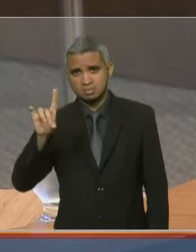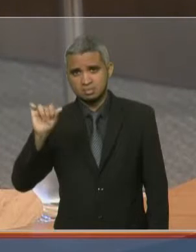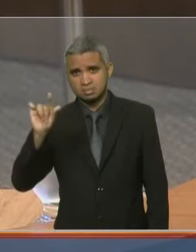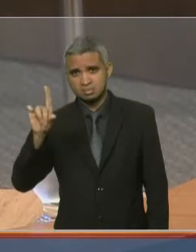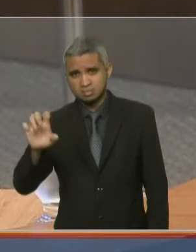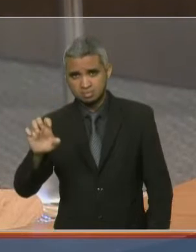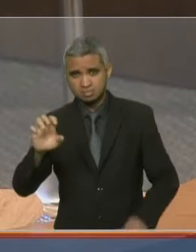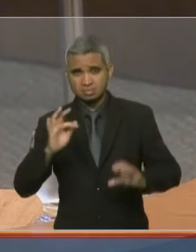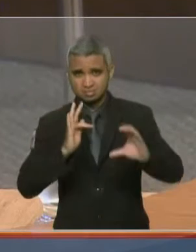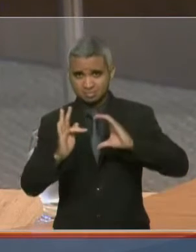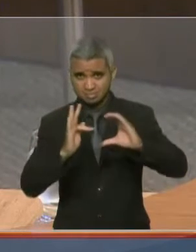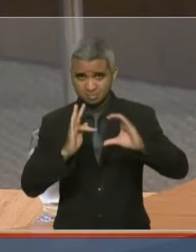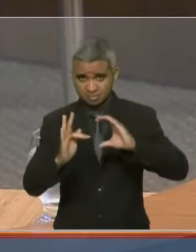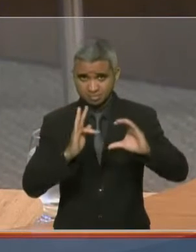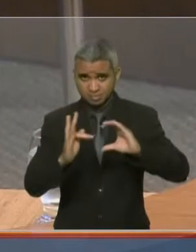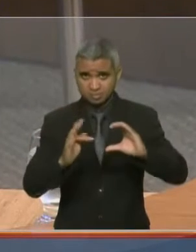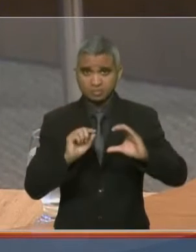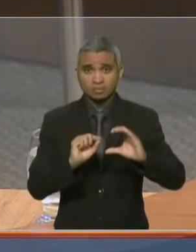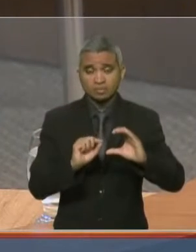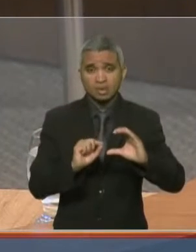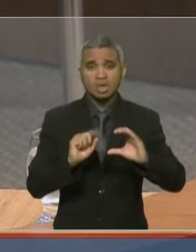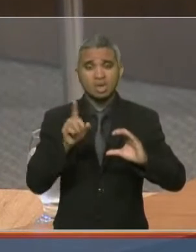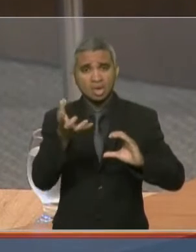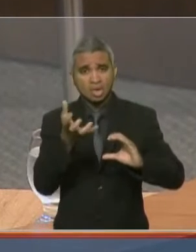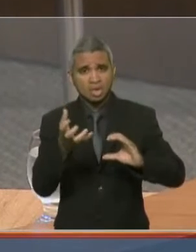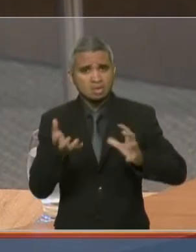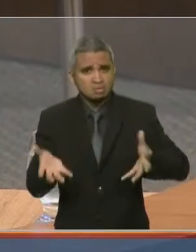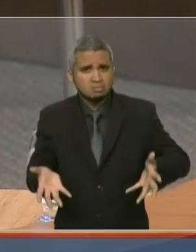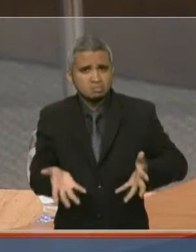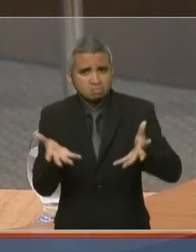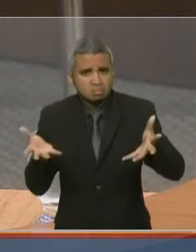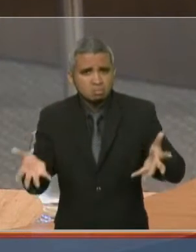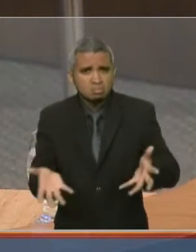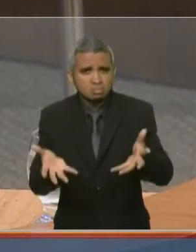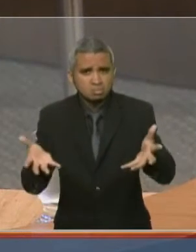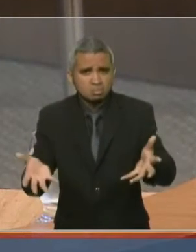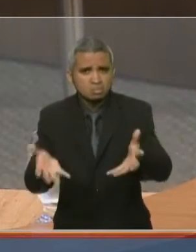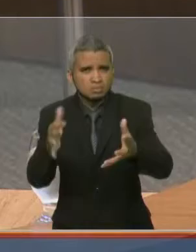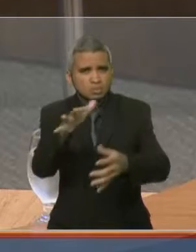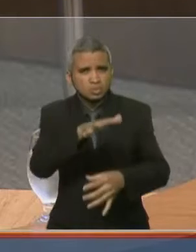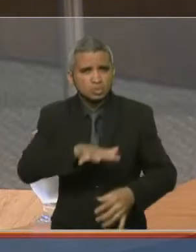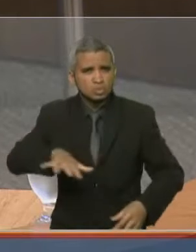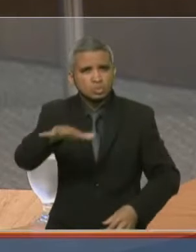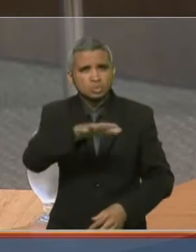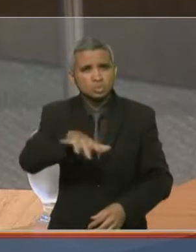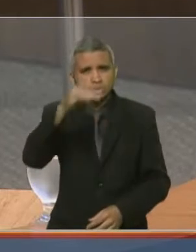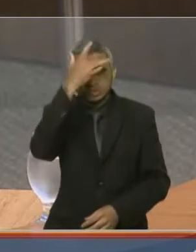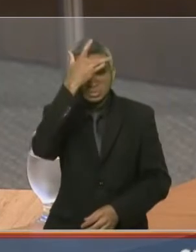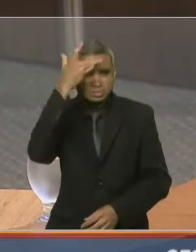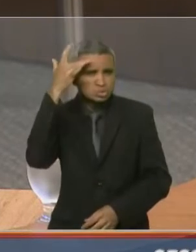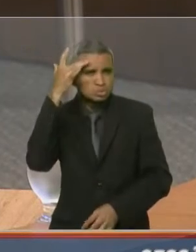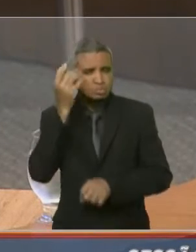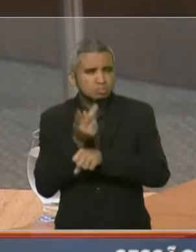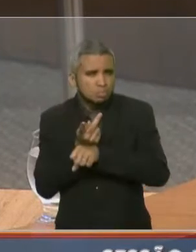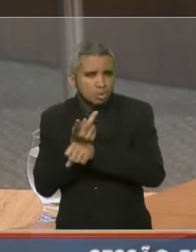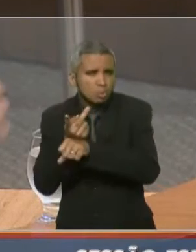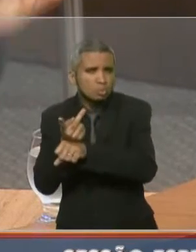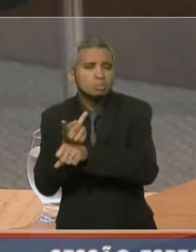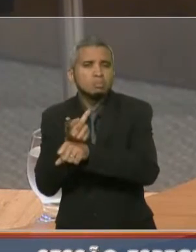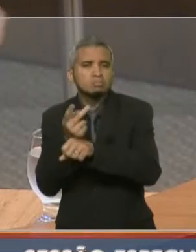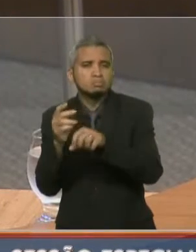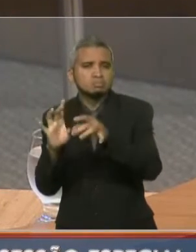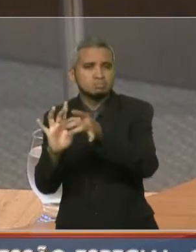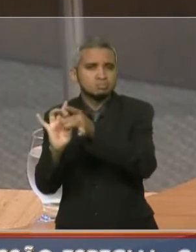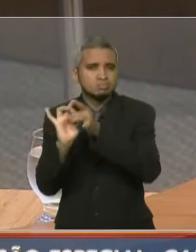Deus, comprometendo assim em particular todos os cristãos na busca do bem comum, como foi lembrado